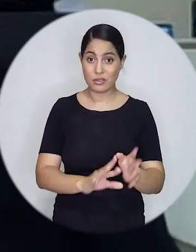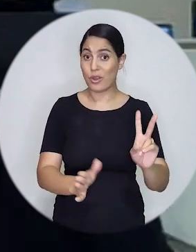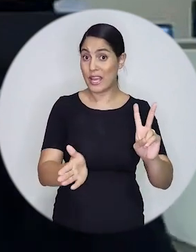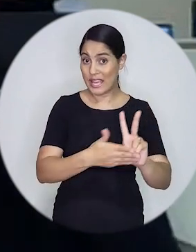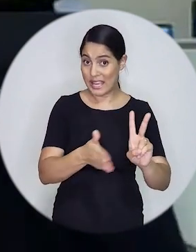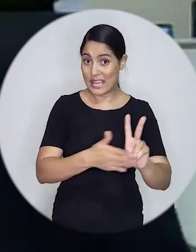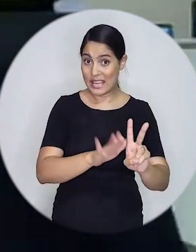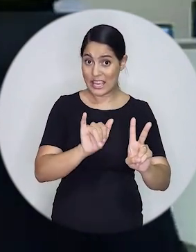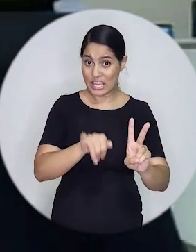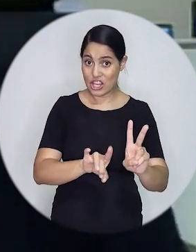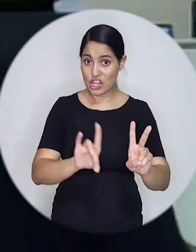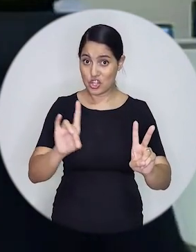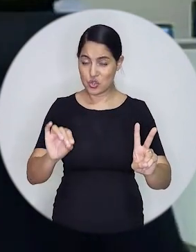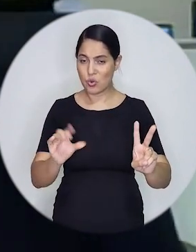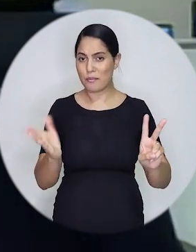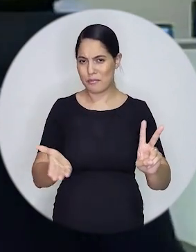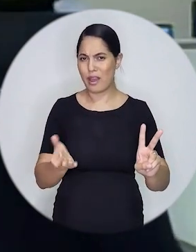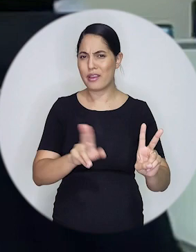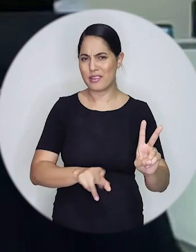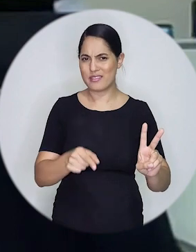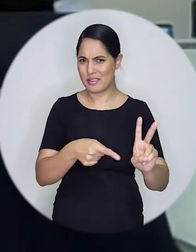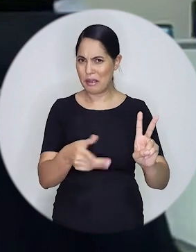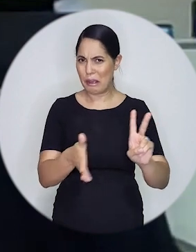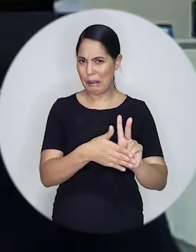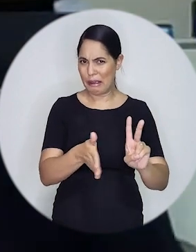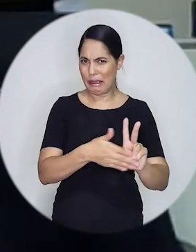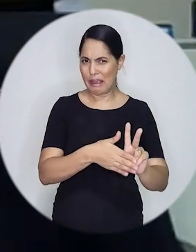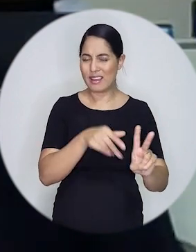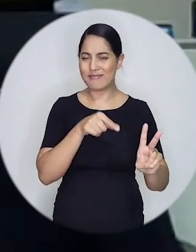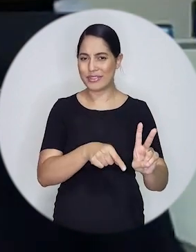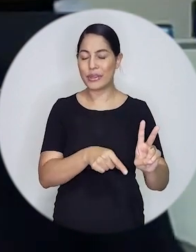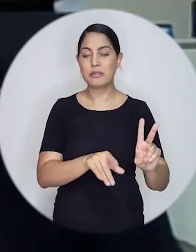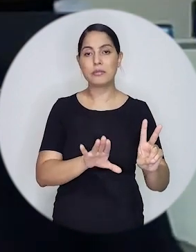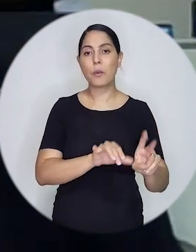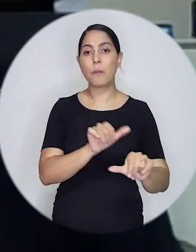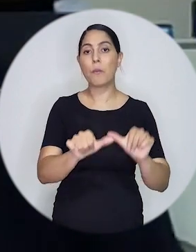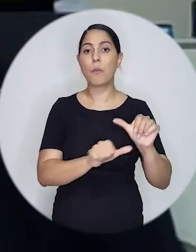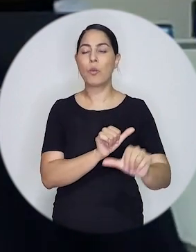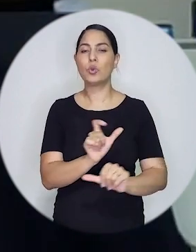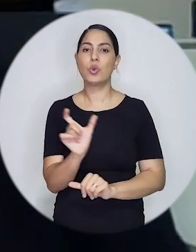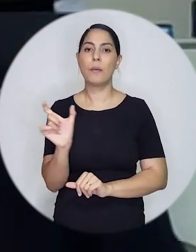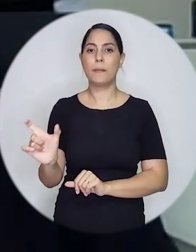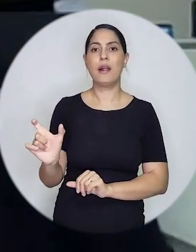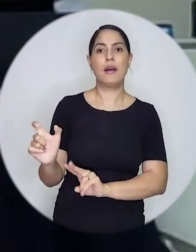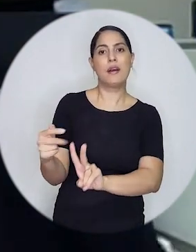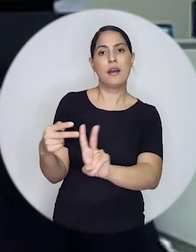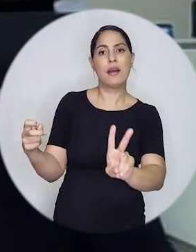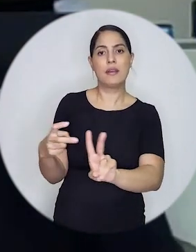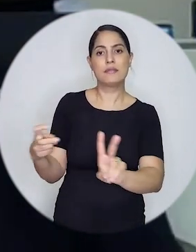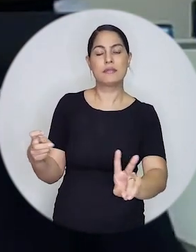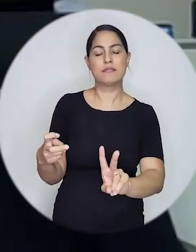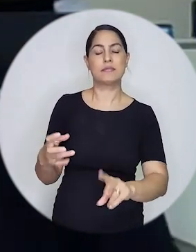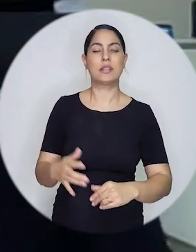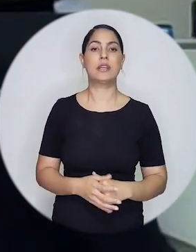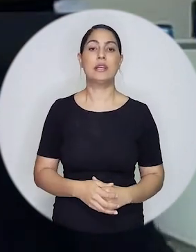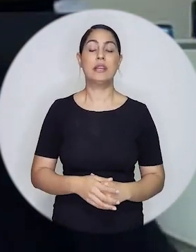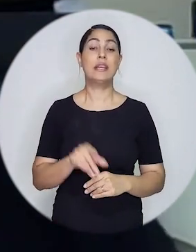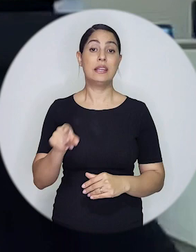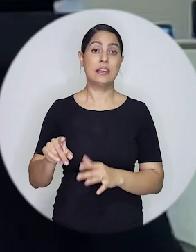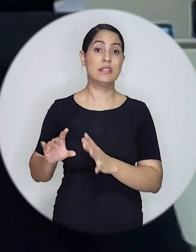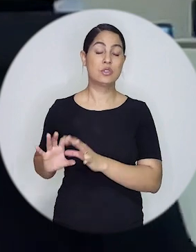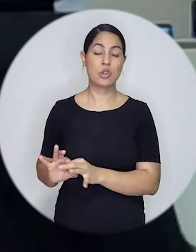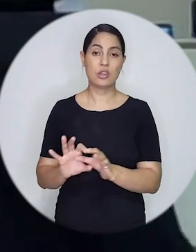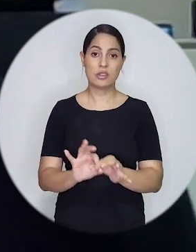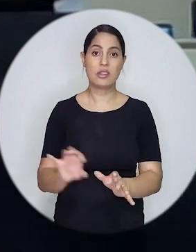índio mesmo, que essa palavra caiu em desuso atualmente, mas em 1910, quando se criou essa agência indigenista,